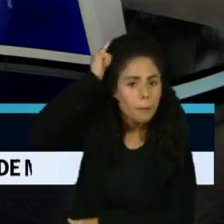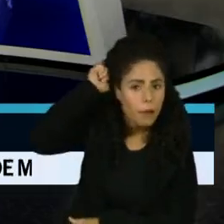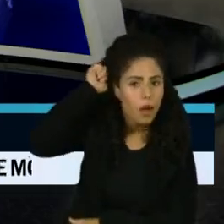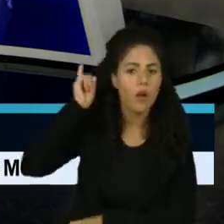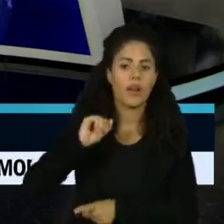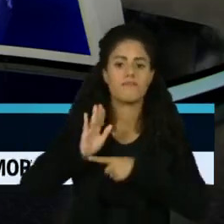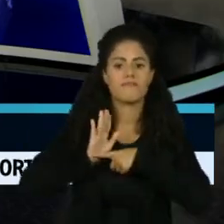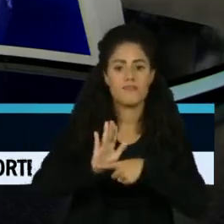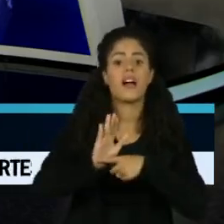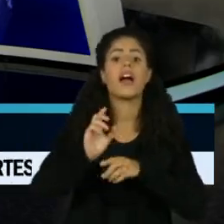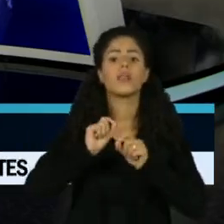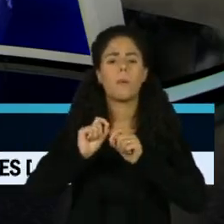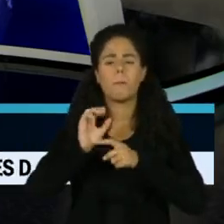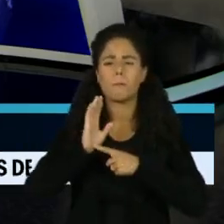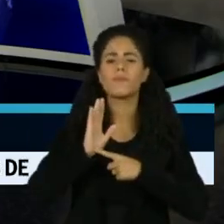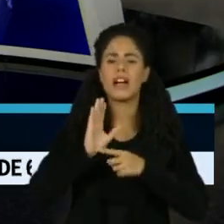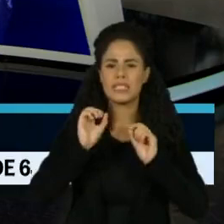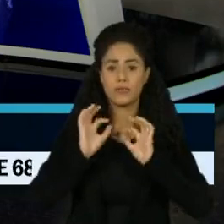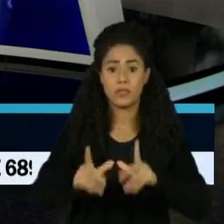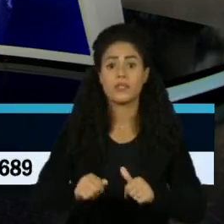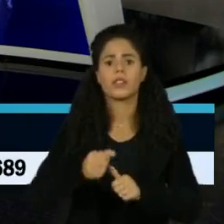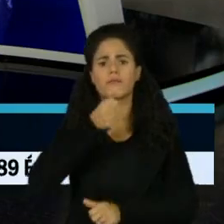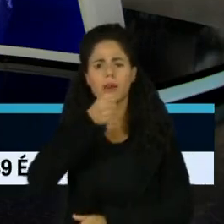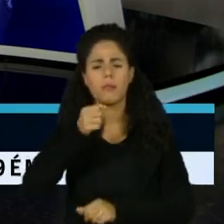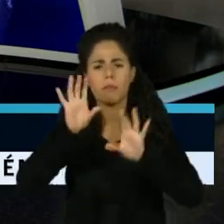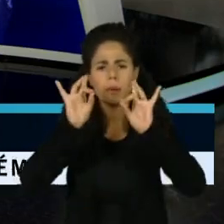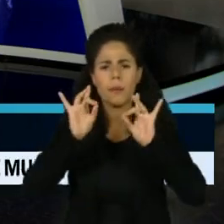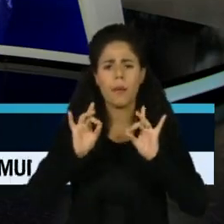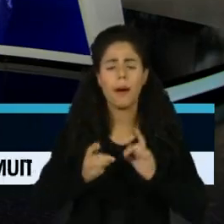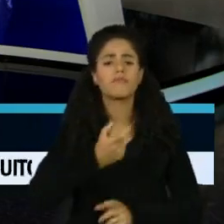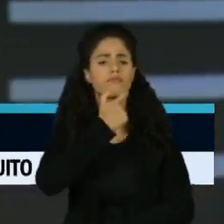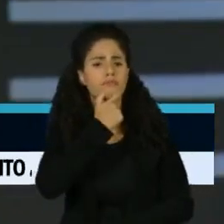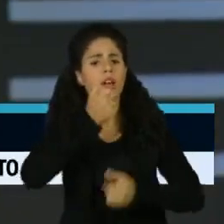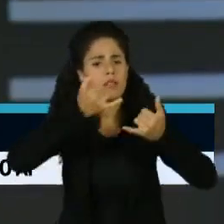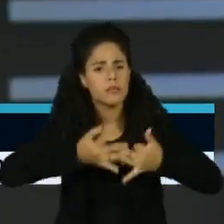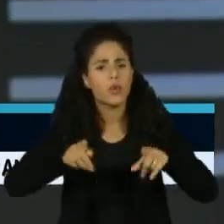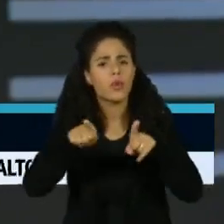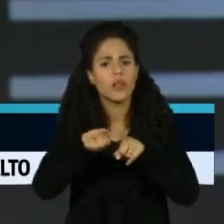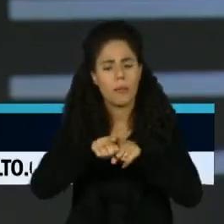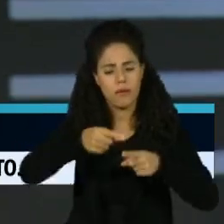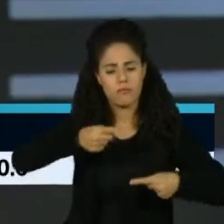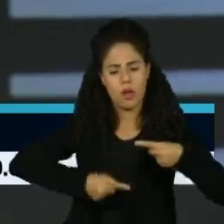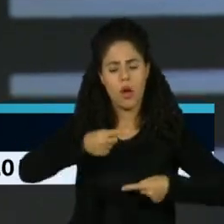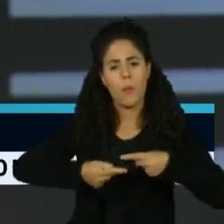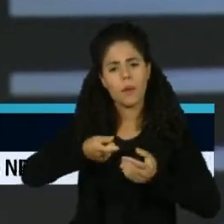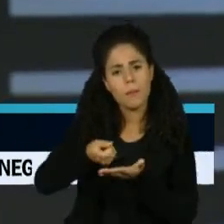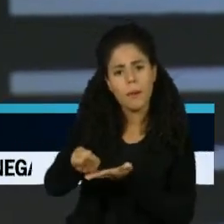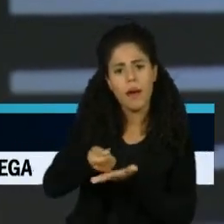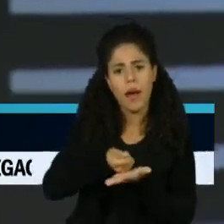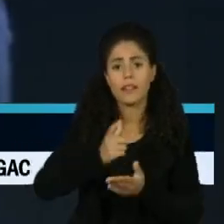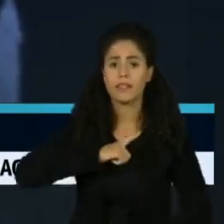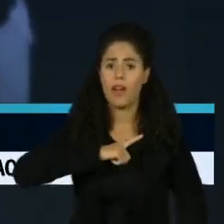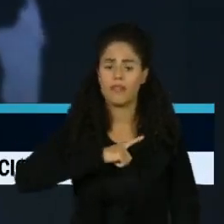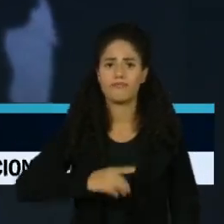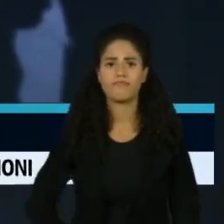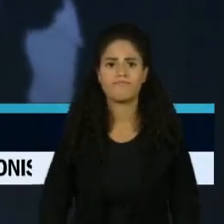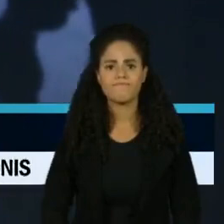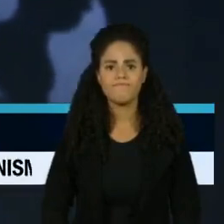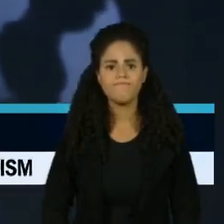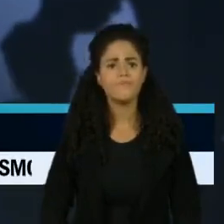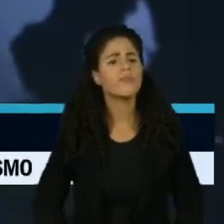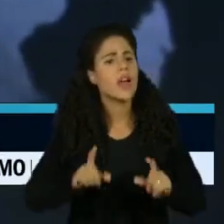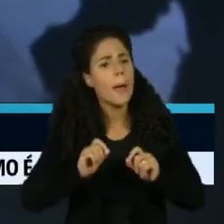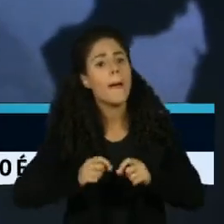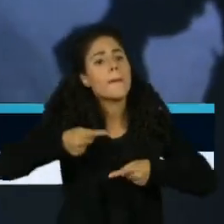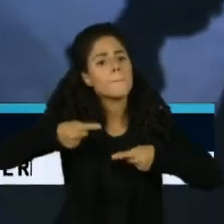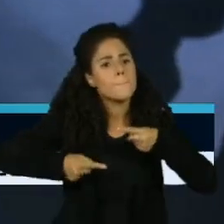vários Campos eu concordo com os pontos acaba mudando de cor eu acho que tem problema a gestão da política monetária assim do Roberto Campos Neto a política monetária